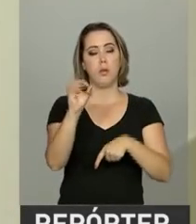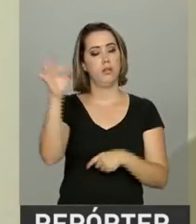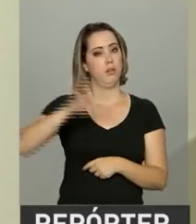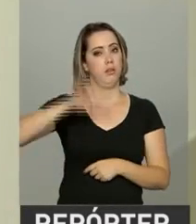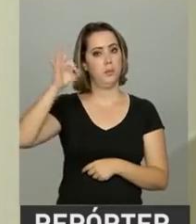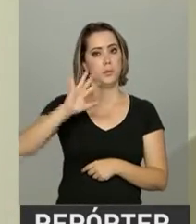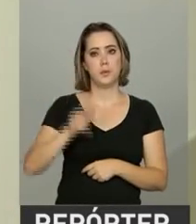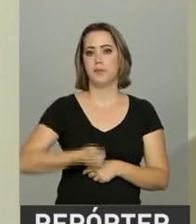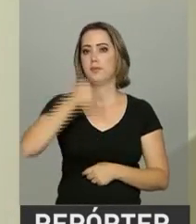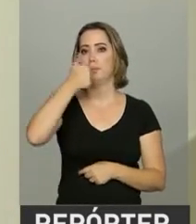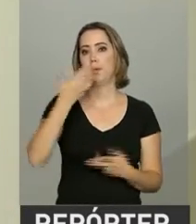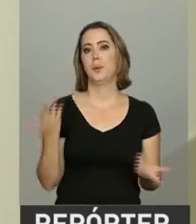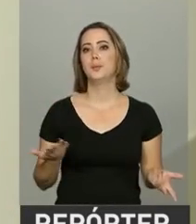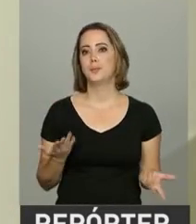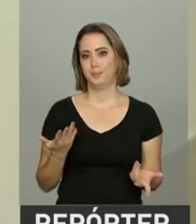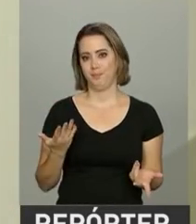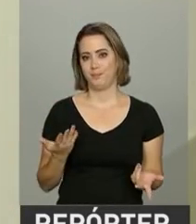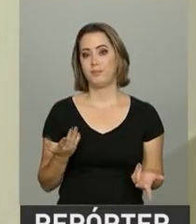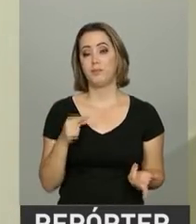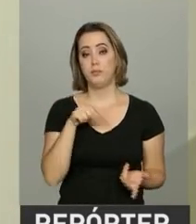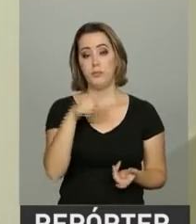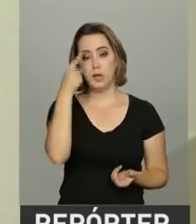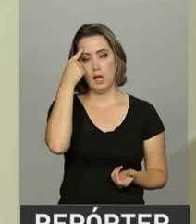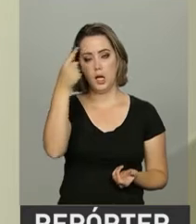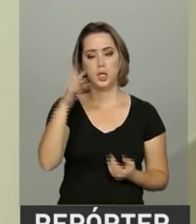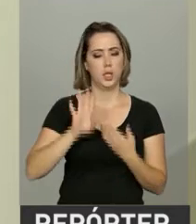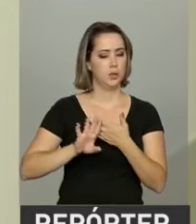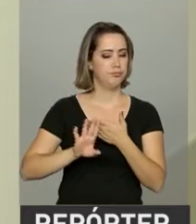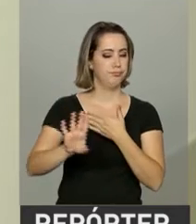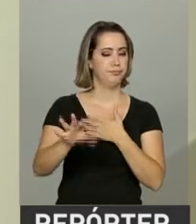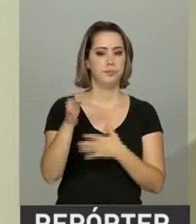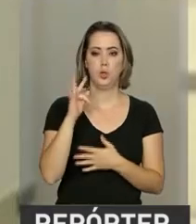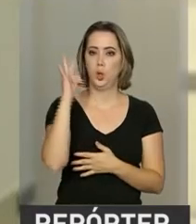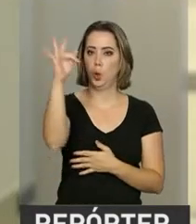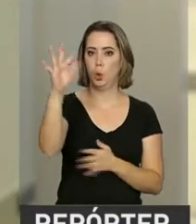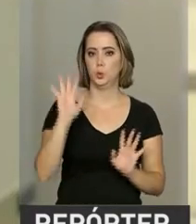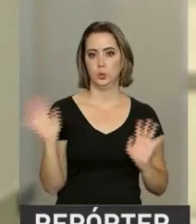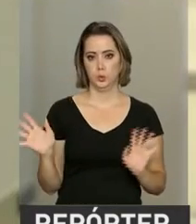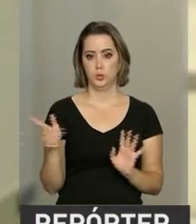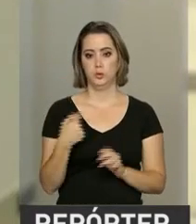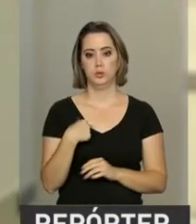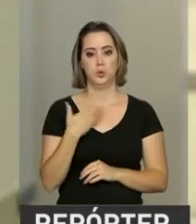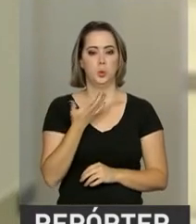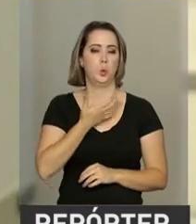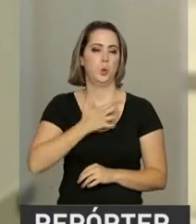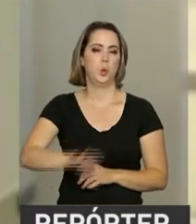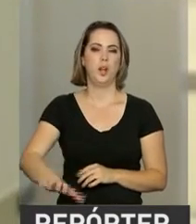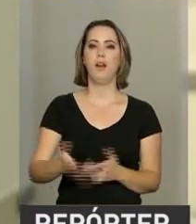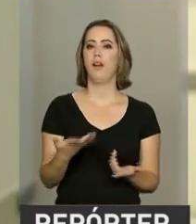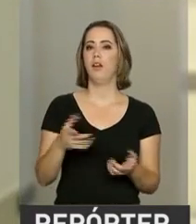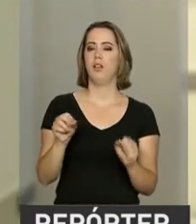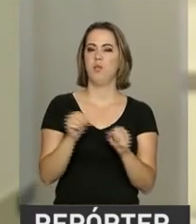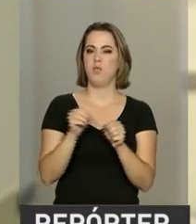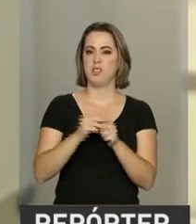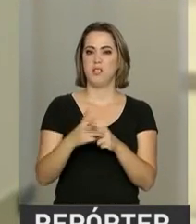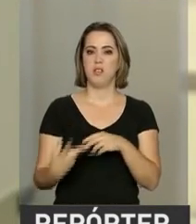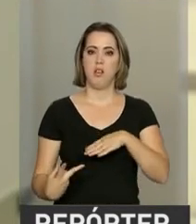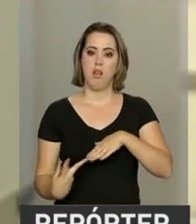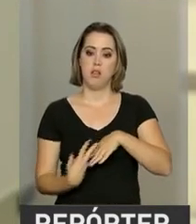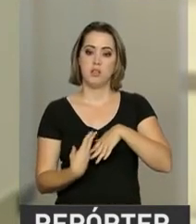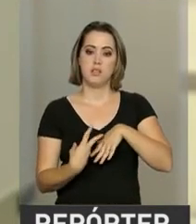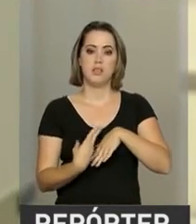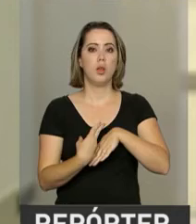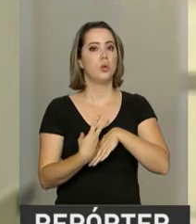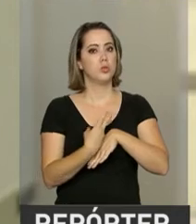aposentar a idéia de fazer a cirurgia está bem longe de acontecer não gostaria não seria minha última opção